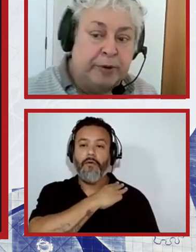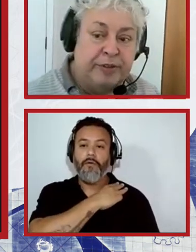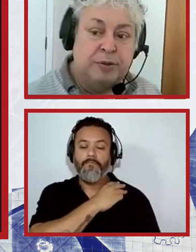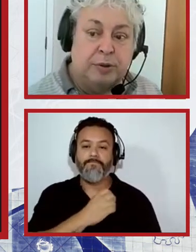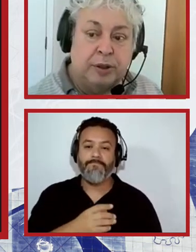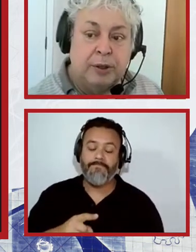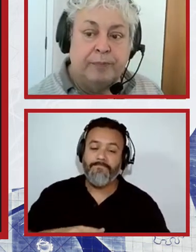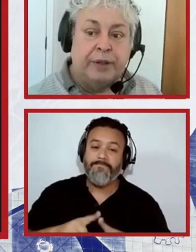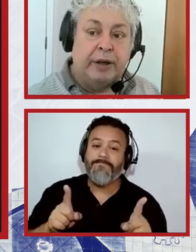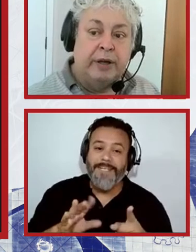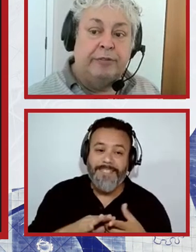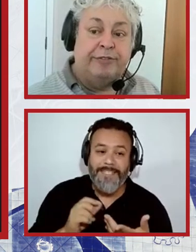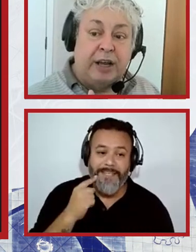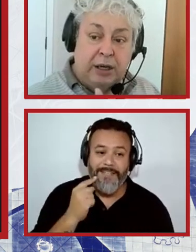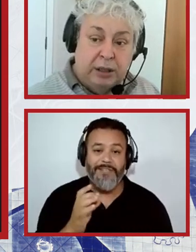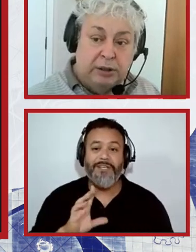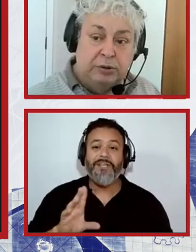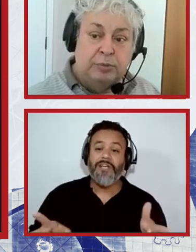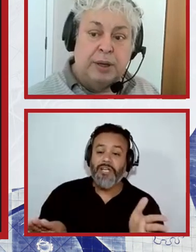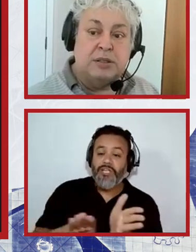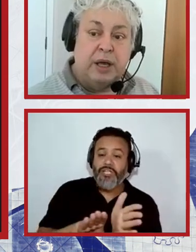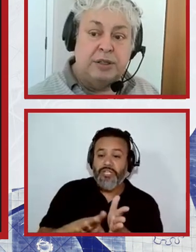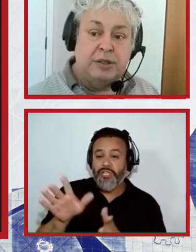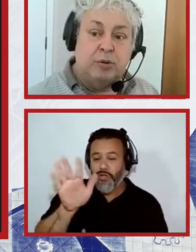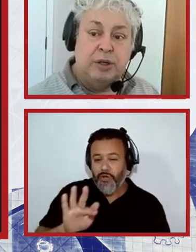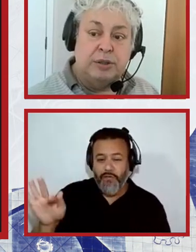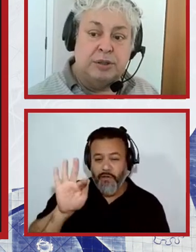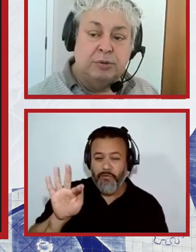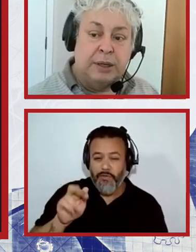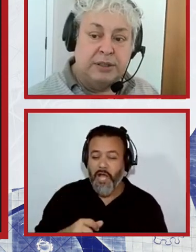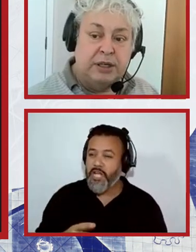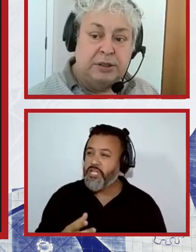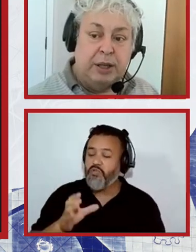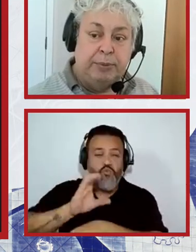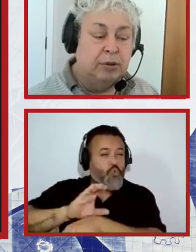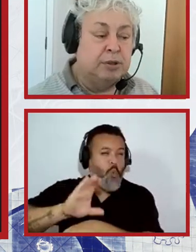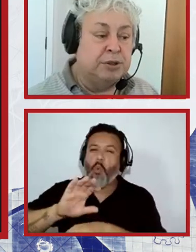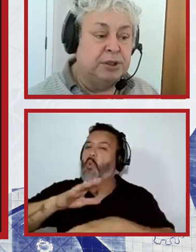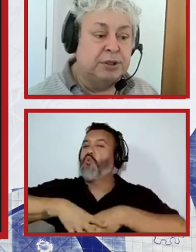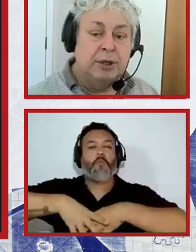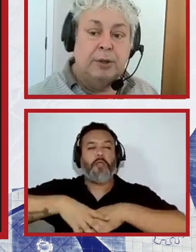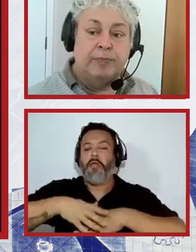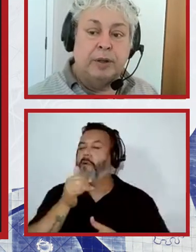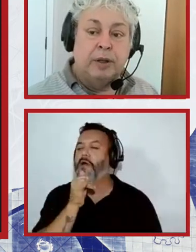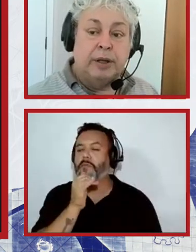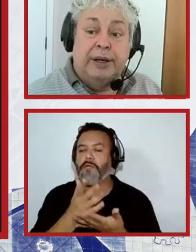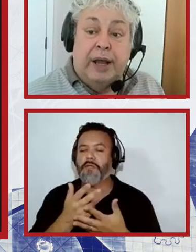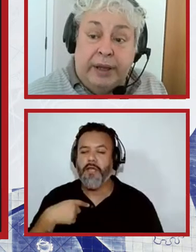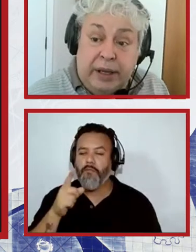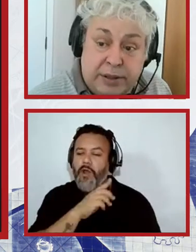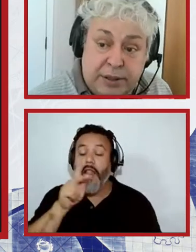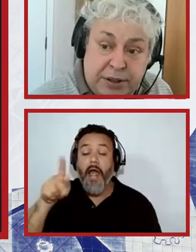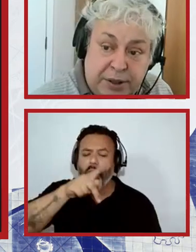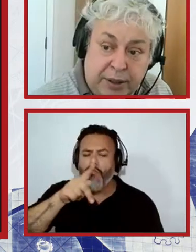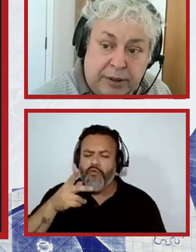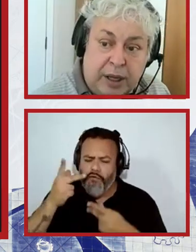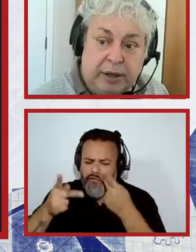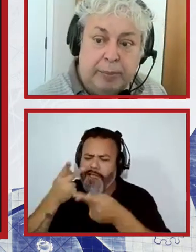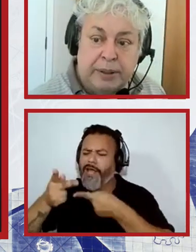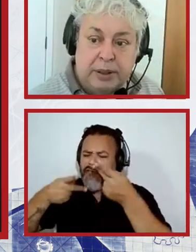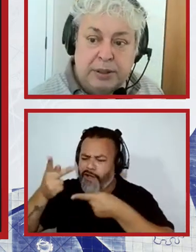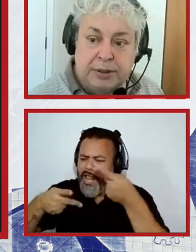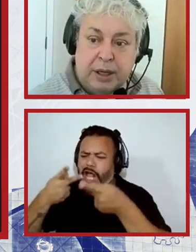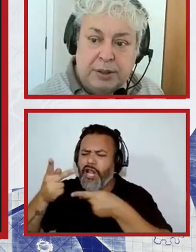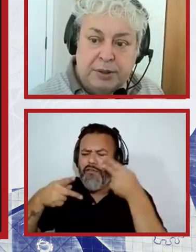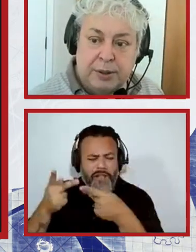matemática e o professor está falando uma série de coisas, uma série de terminologias que nem existem